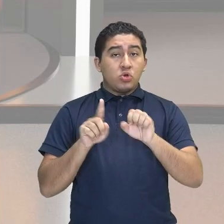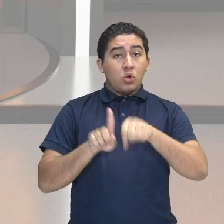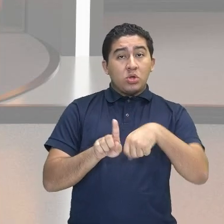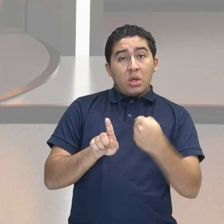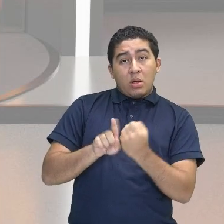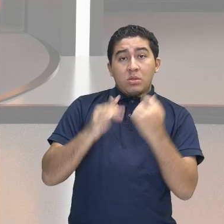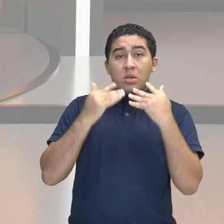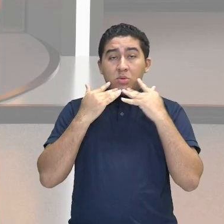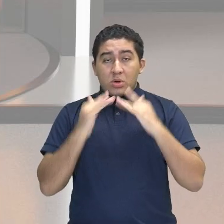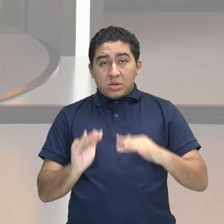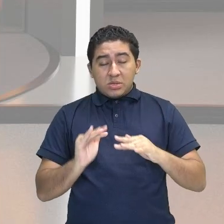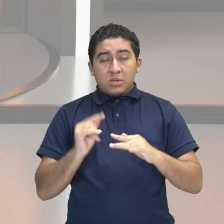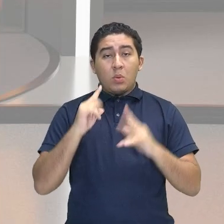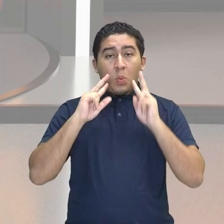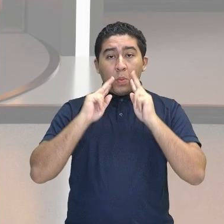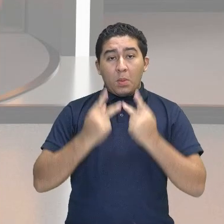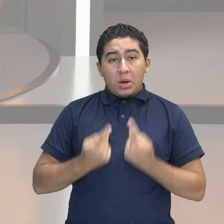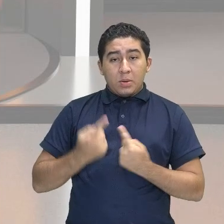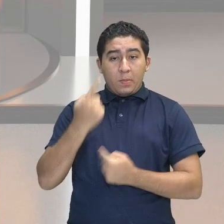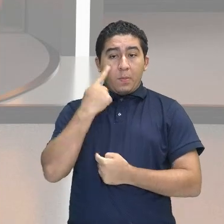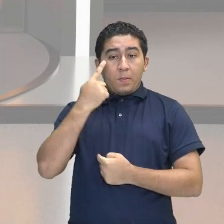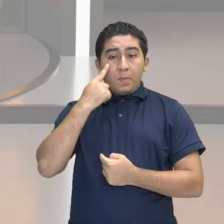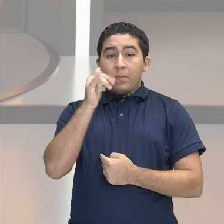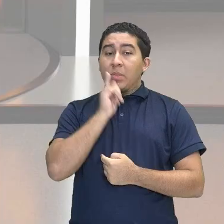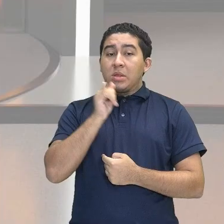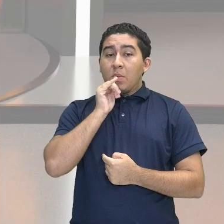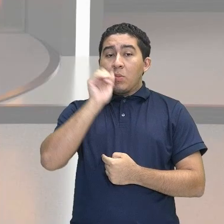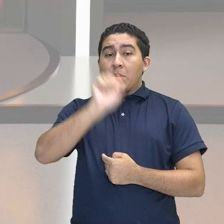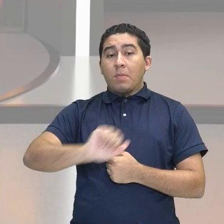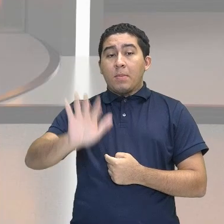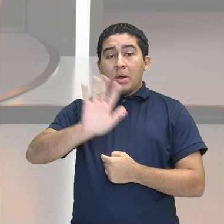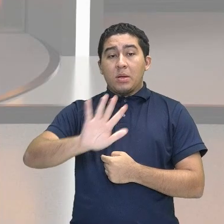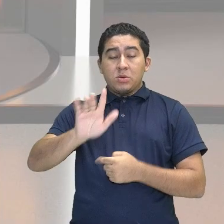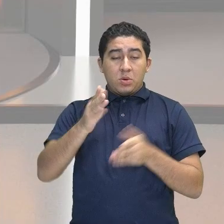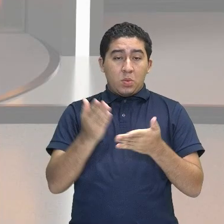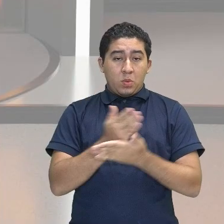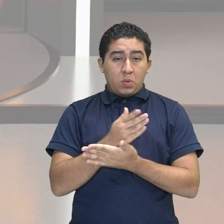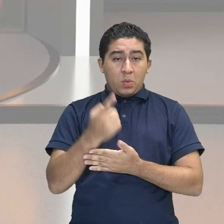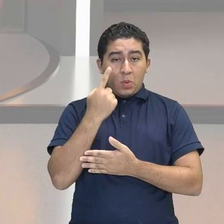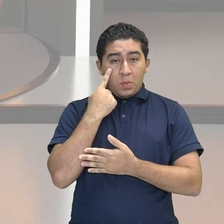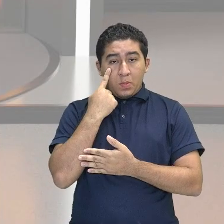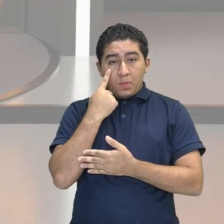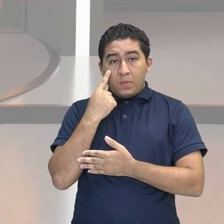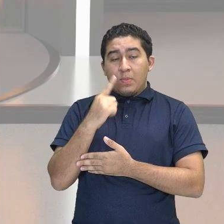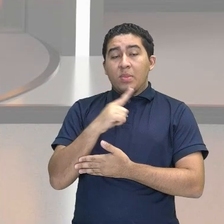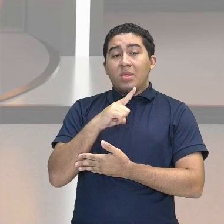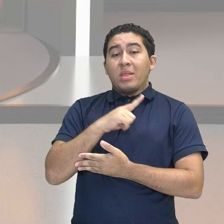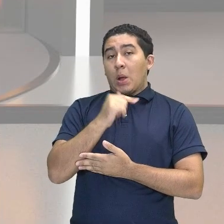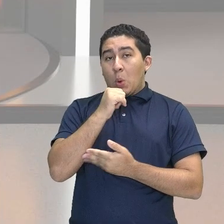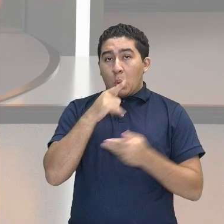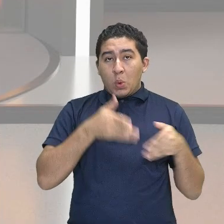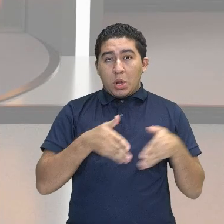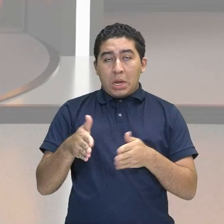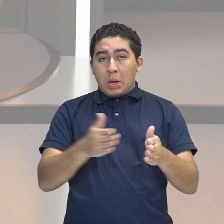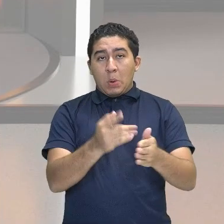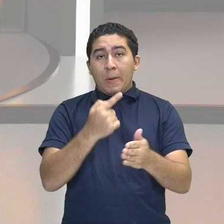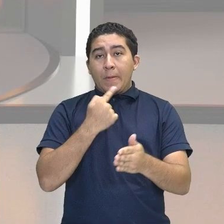a sociedade, com o homem. Vamos ver algumas imagens, e aqui nós temos o leito de um rio, né, ou